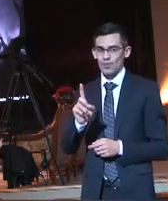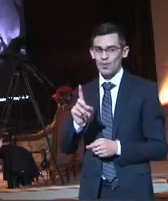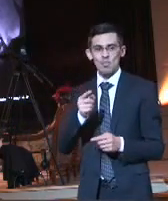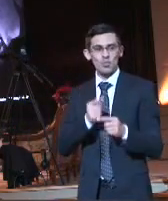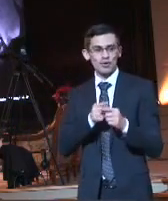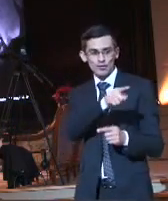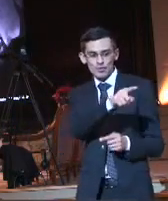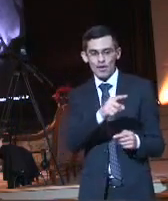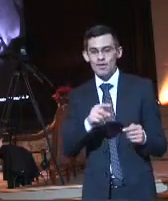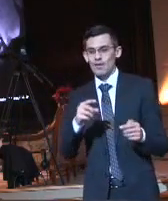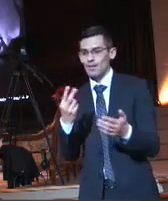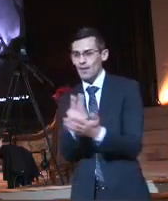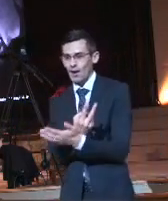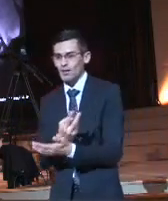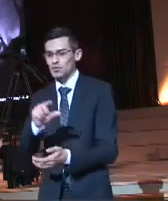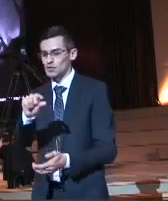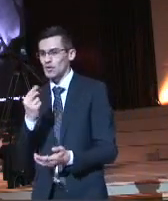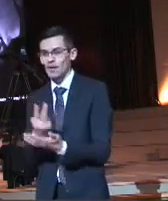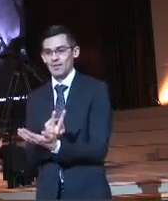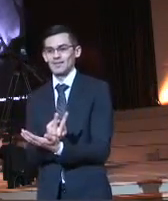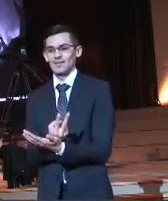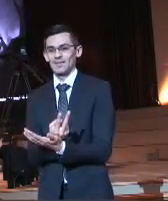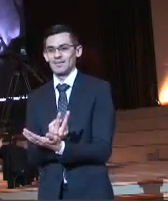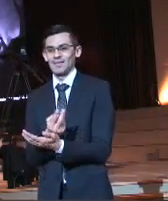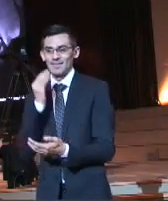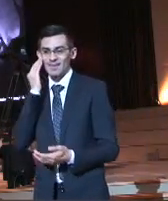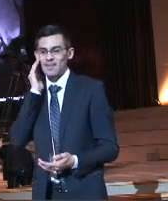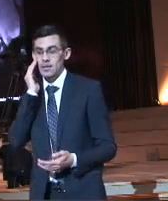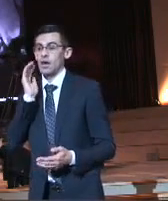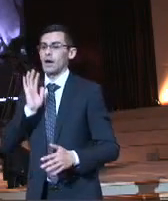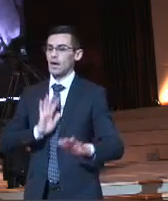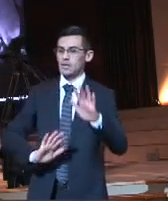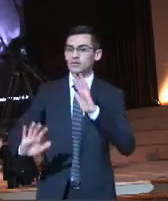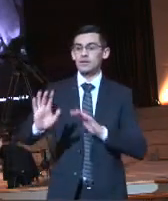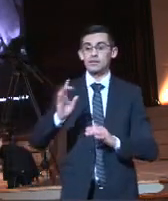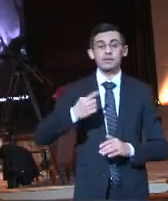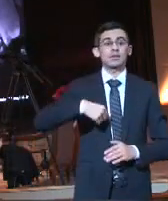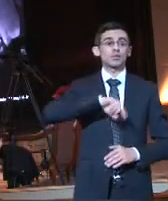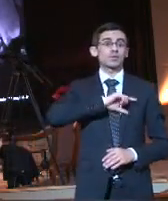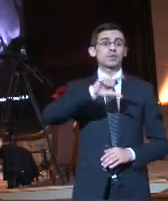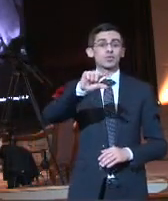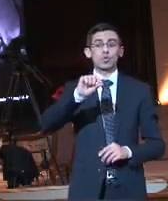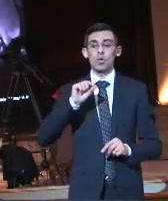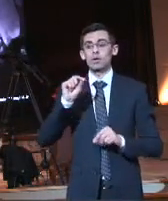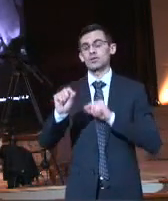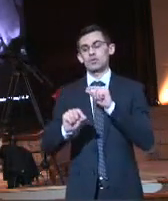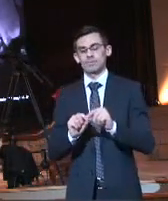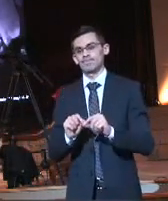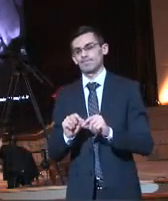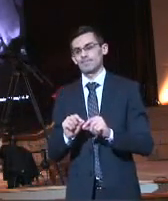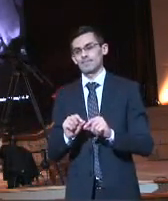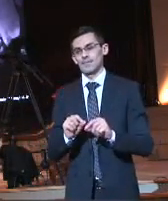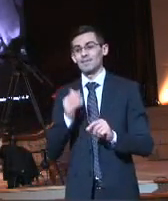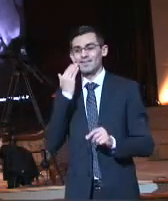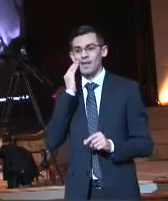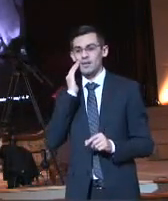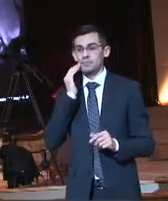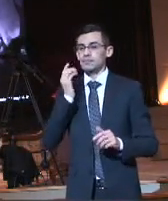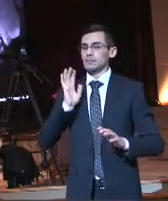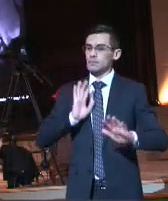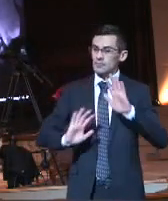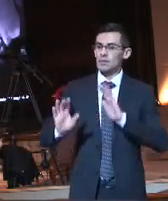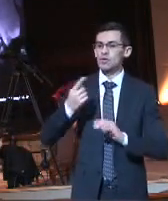Você entende o que eu estou falando? Às vezes as nossas decisões não são meramente morais. Nós às